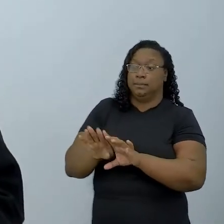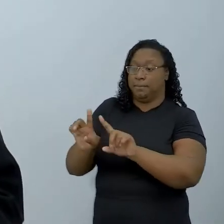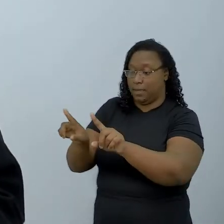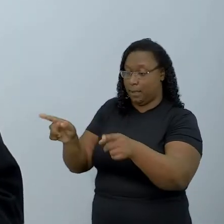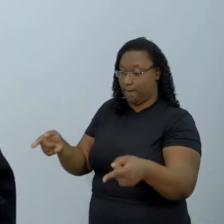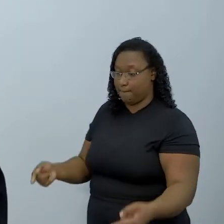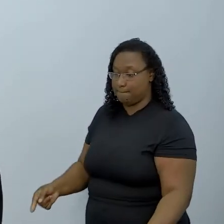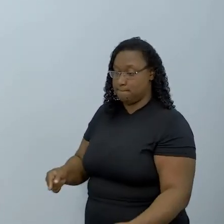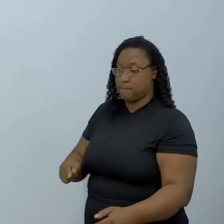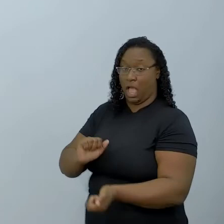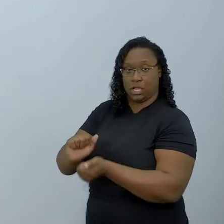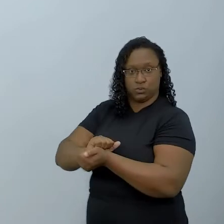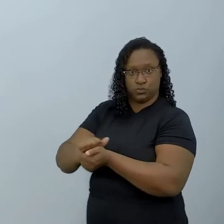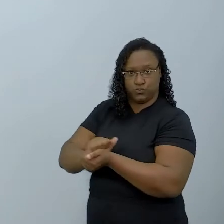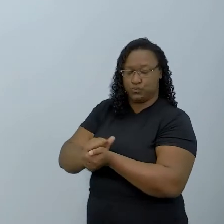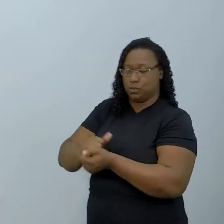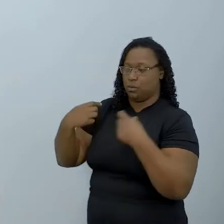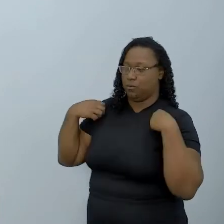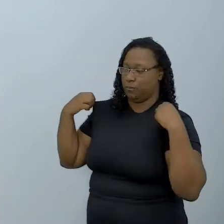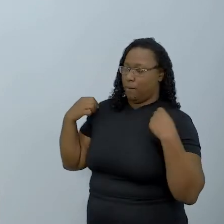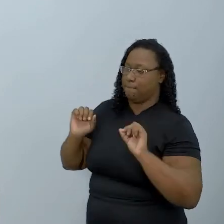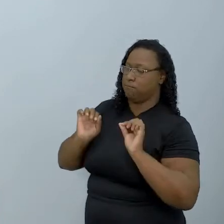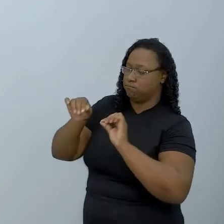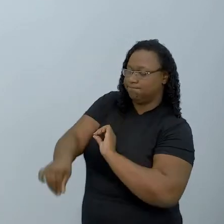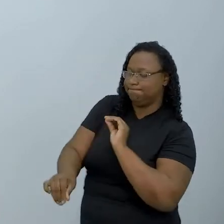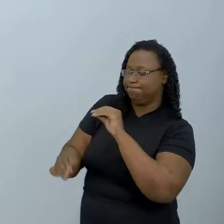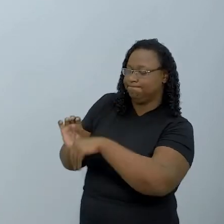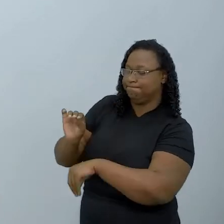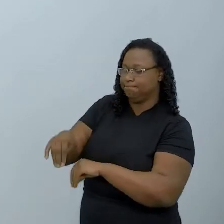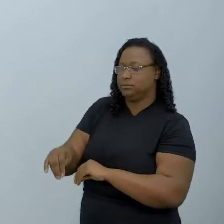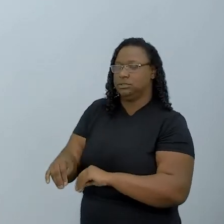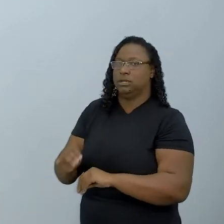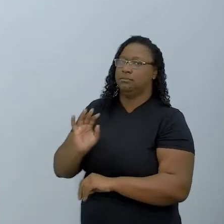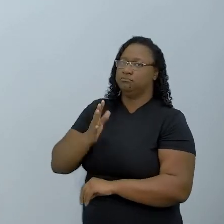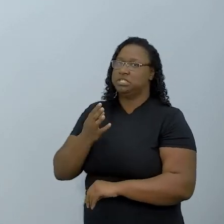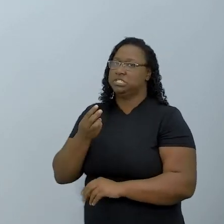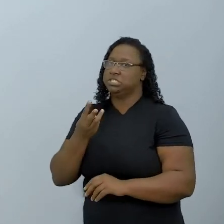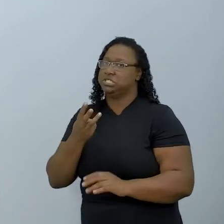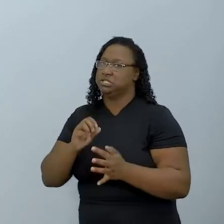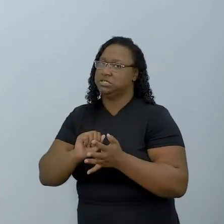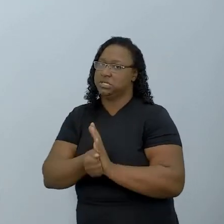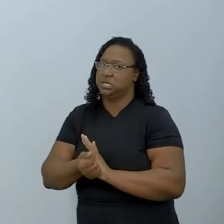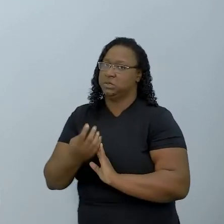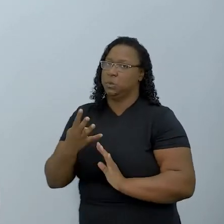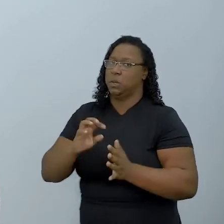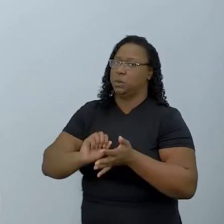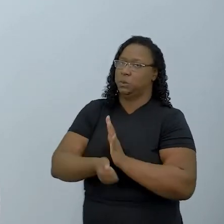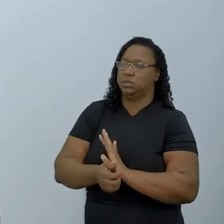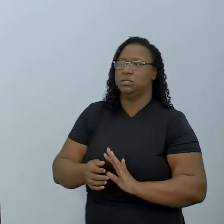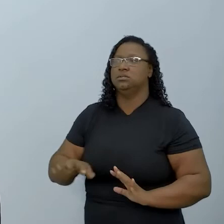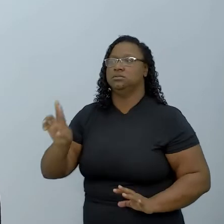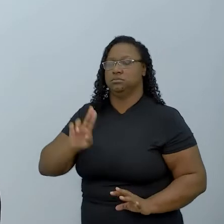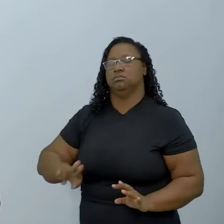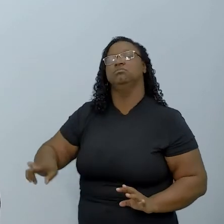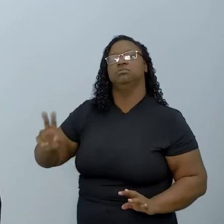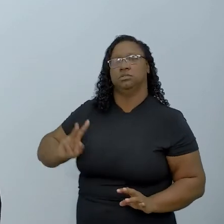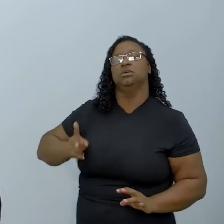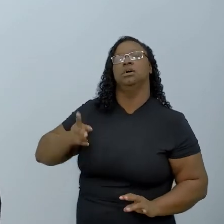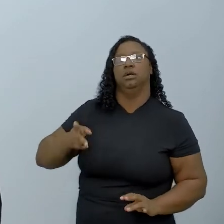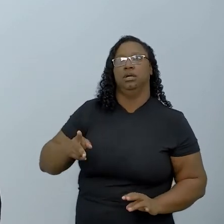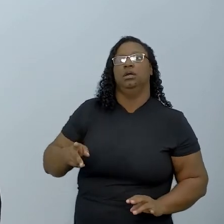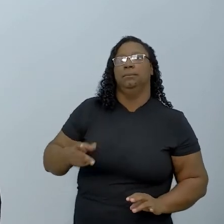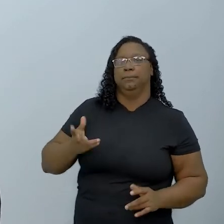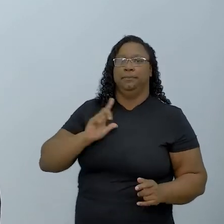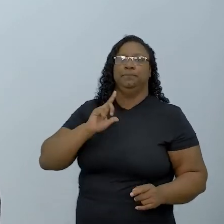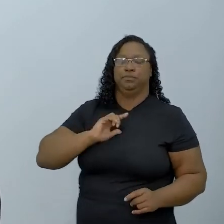pelo menos umas, contando aí a semana, umas 3 vezes ou 4 vezes aí usa bastante, né? Porque tem criança, então tem que